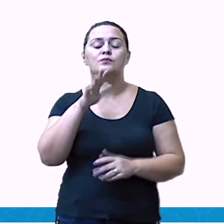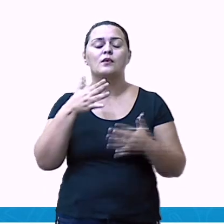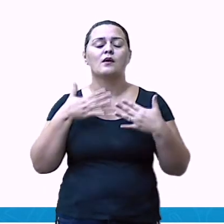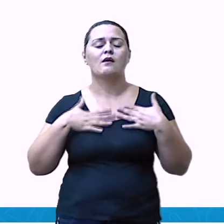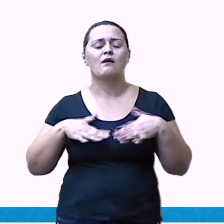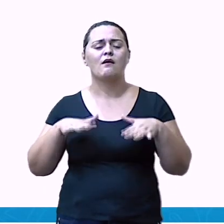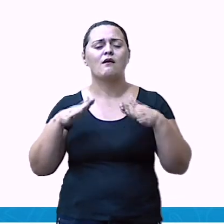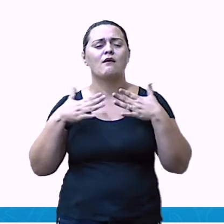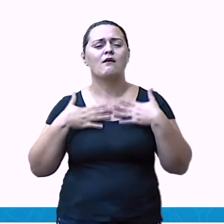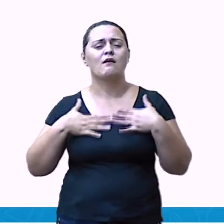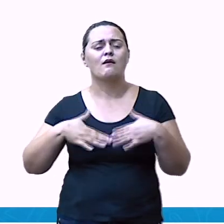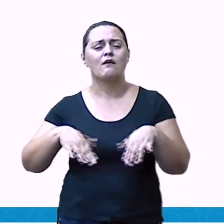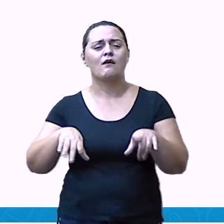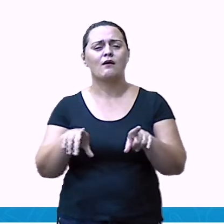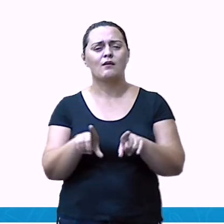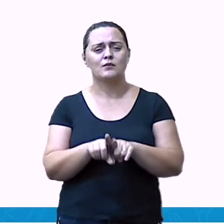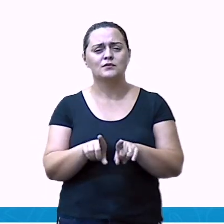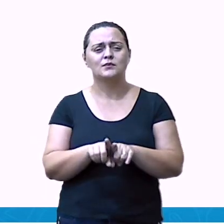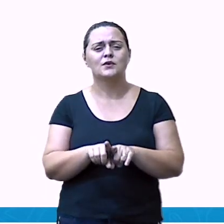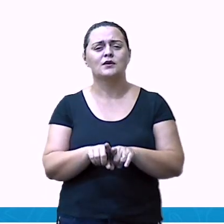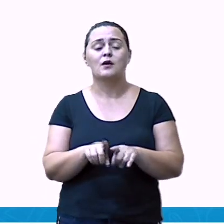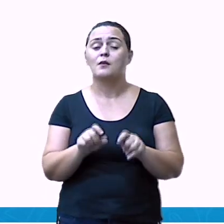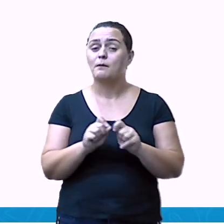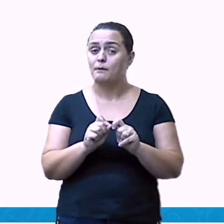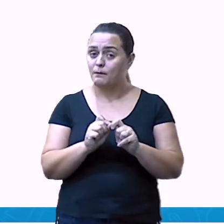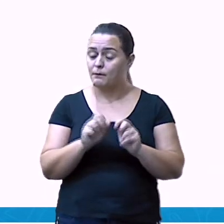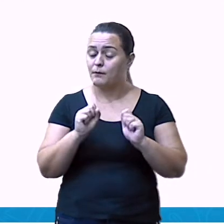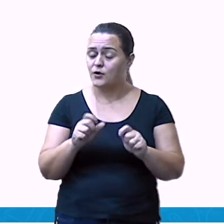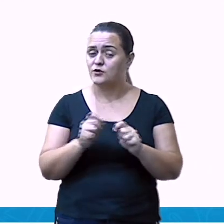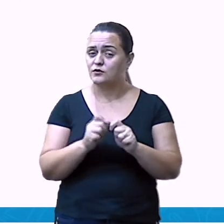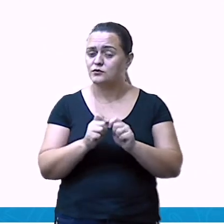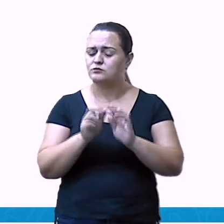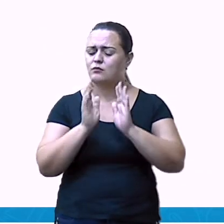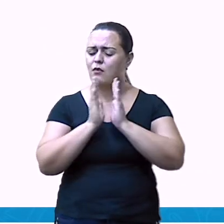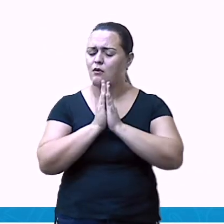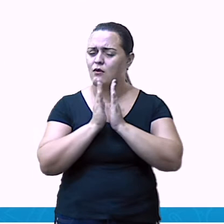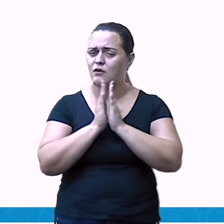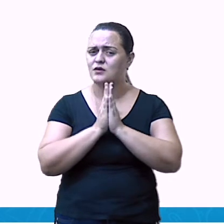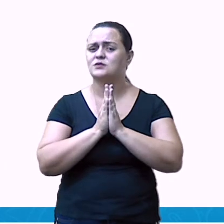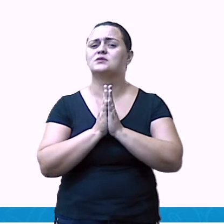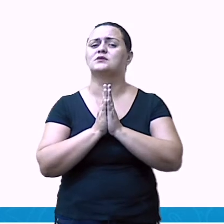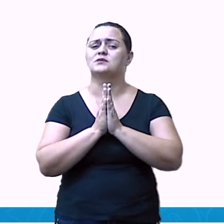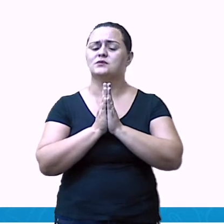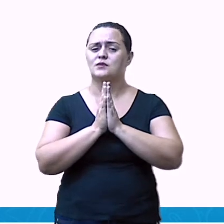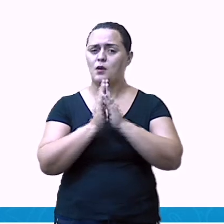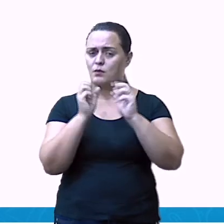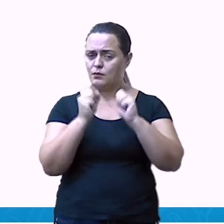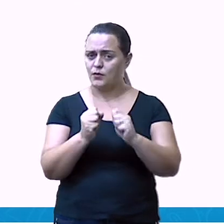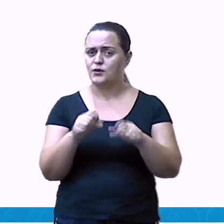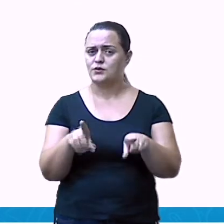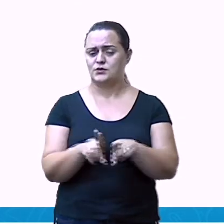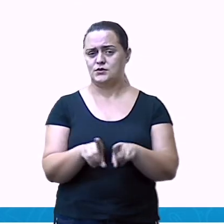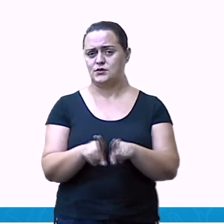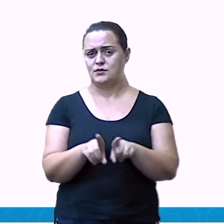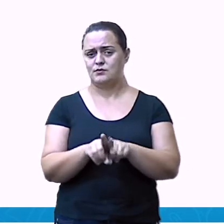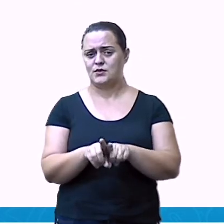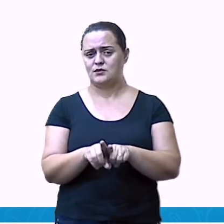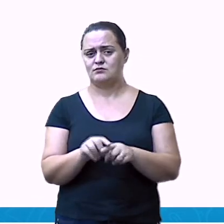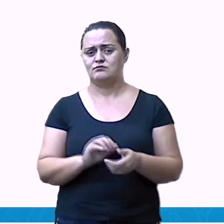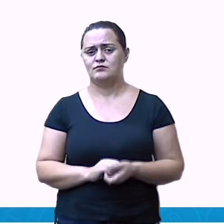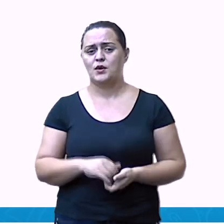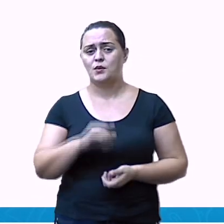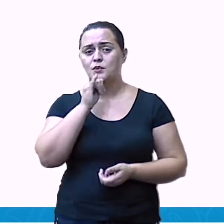um momento de oração de acordo com as suas crenças. Muito bom também. Escreva em um papel